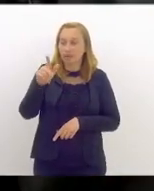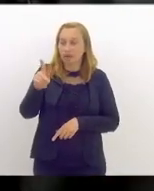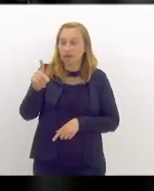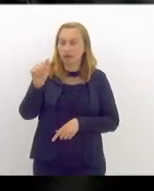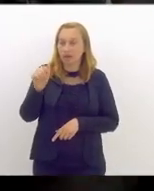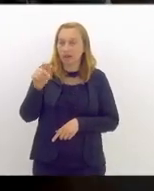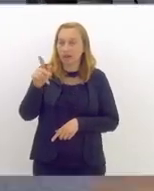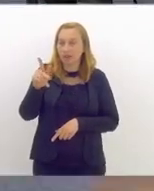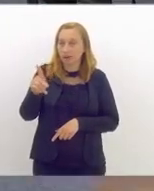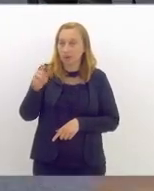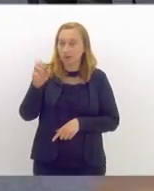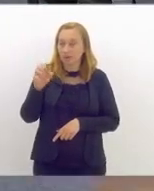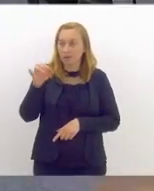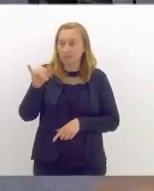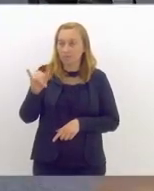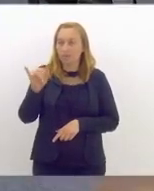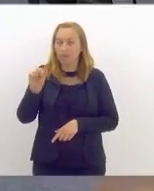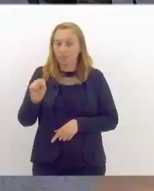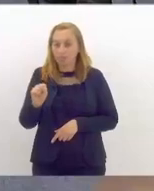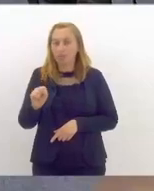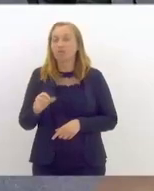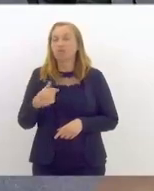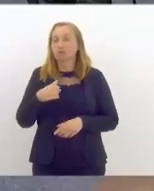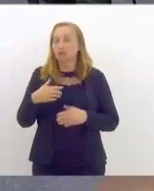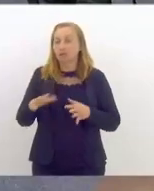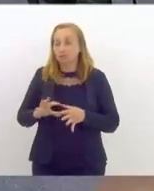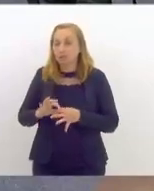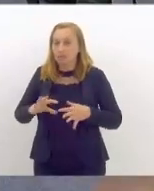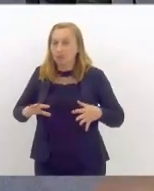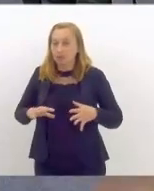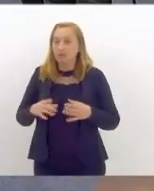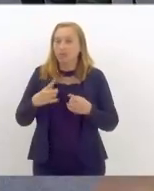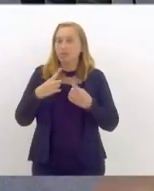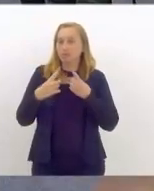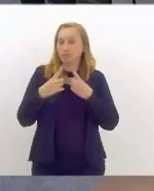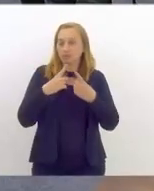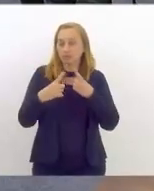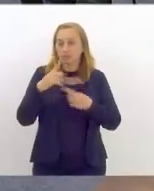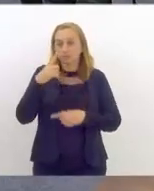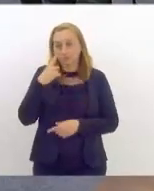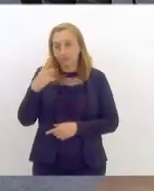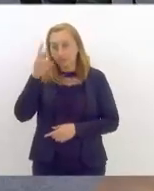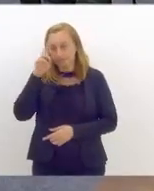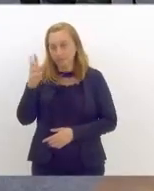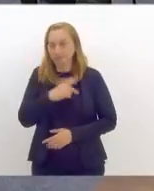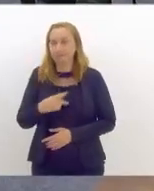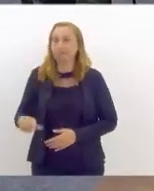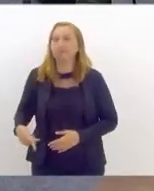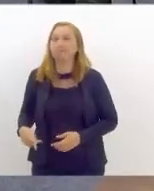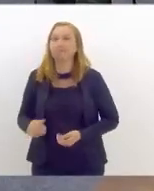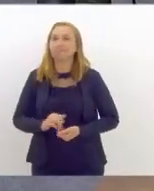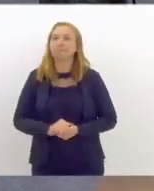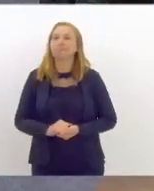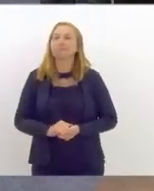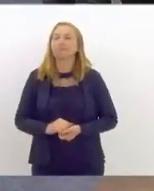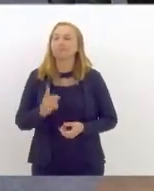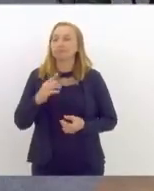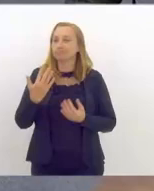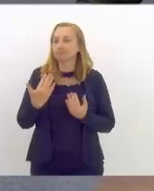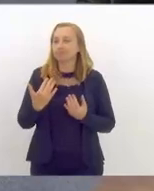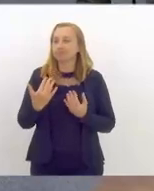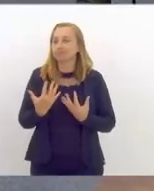e eu vou me permitir ver o seu presidente eu vou me permitir discordar